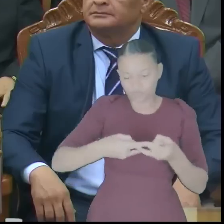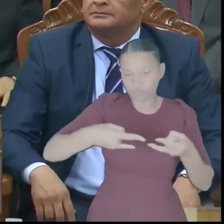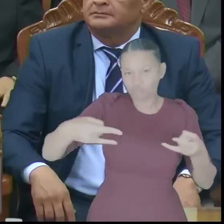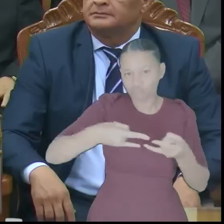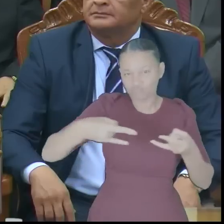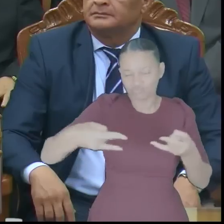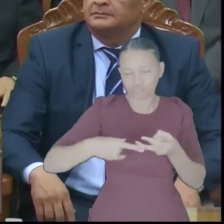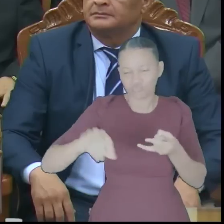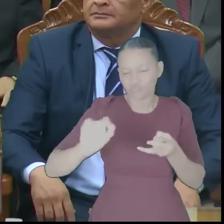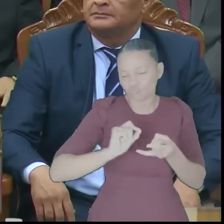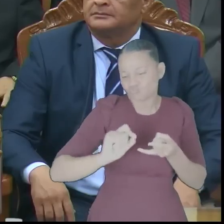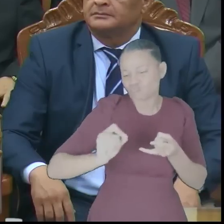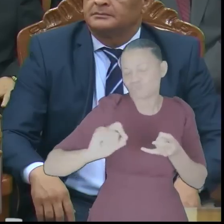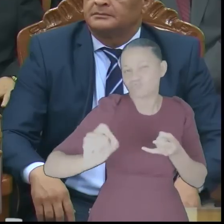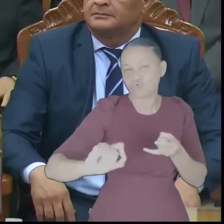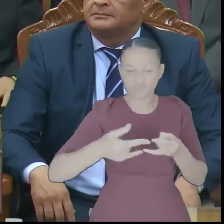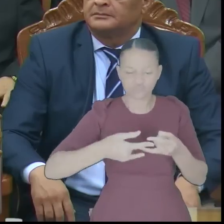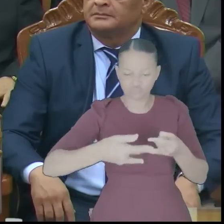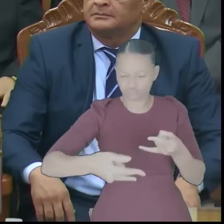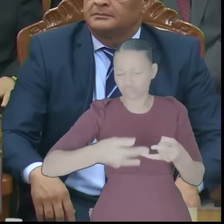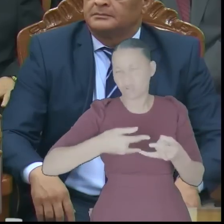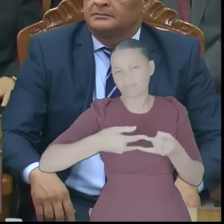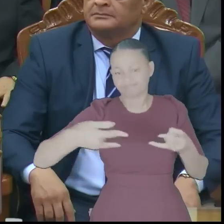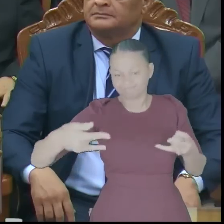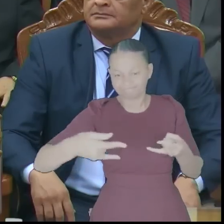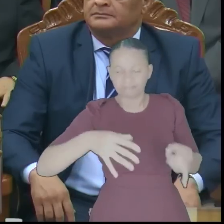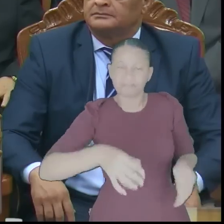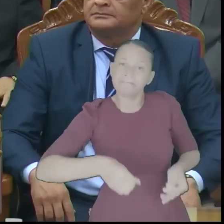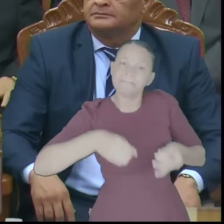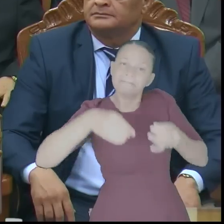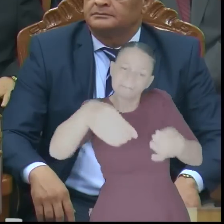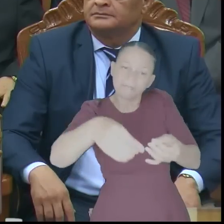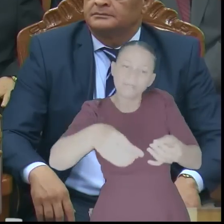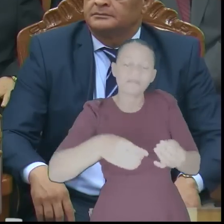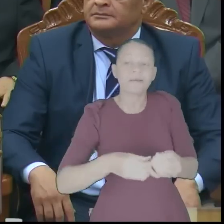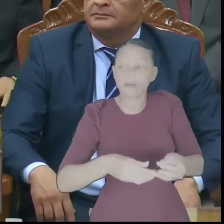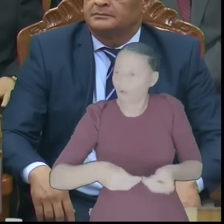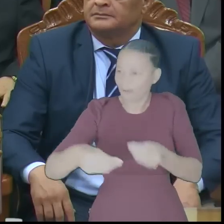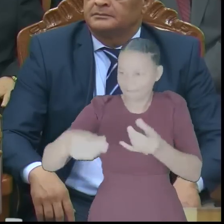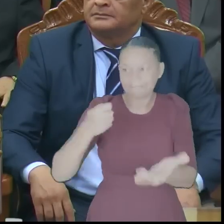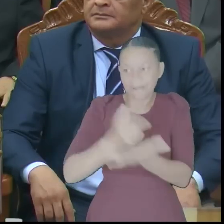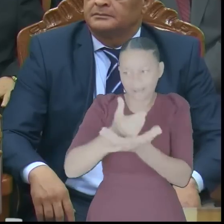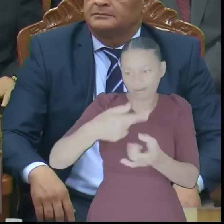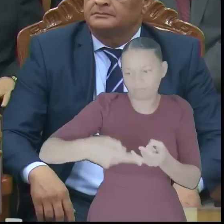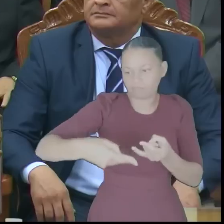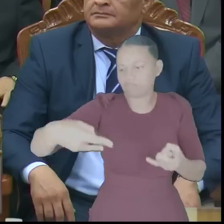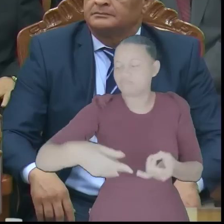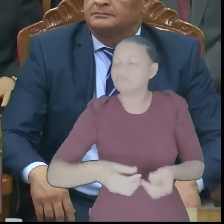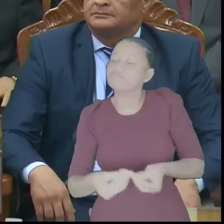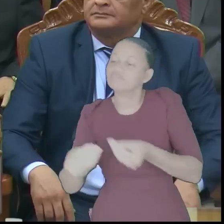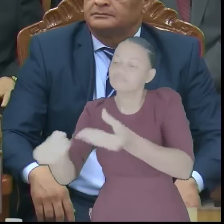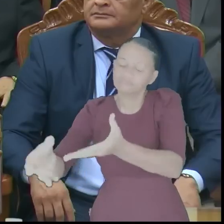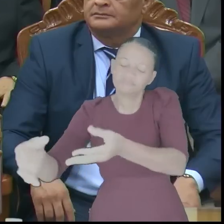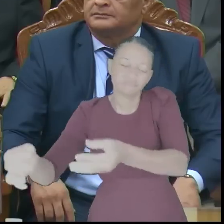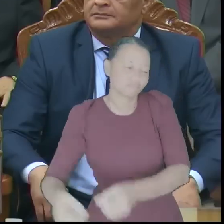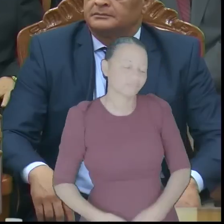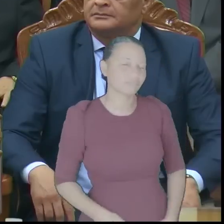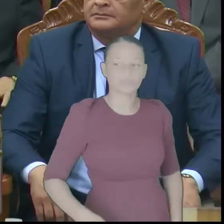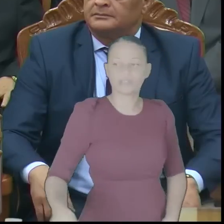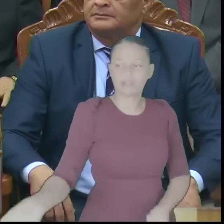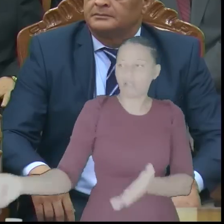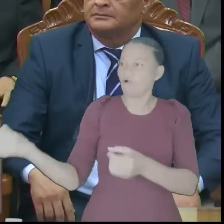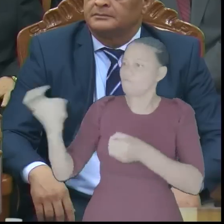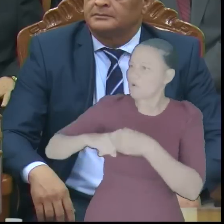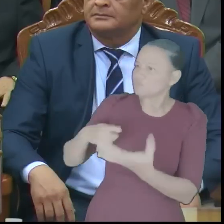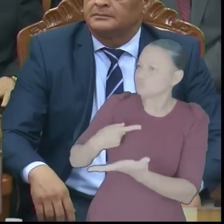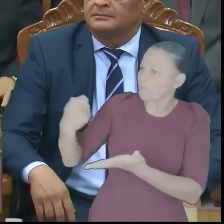o abençoado do cheque voltou, irmão. E quando o cheque volta, a pessoa do outro lado que recebeu, nem a parte do senhor dá, ele já liga